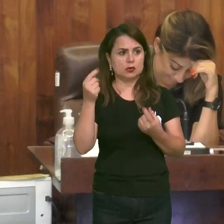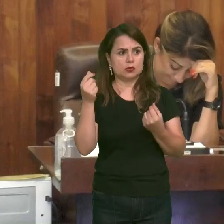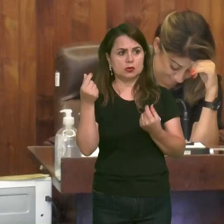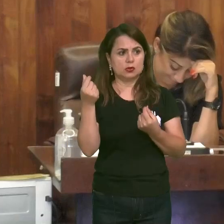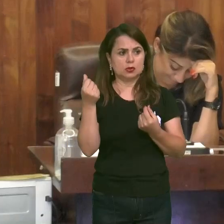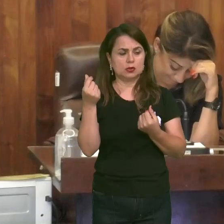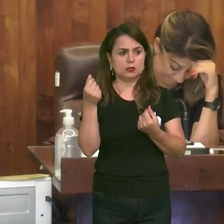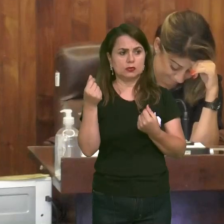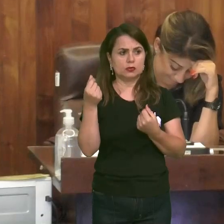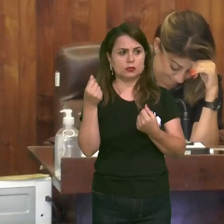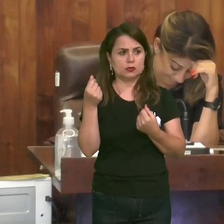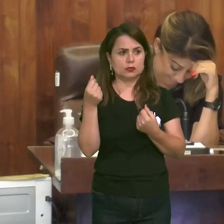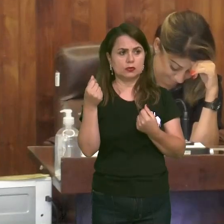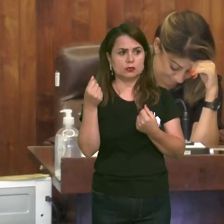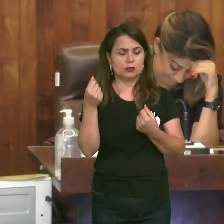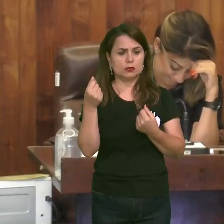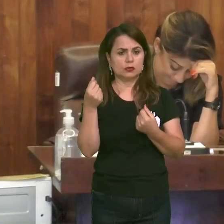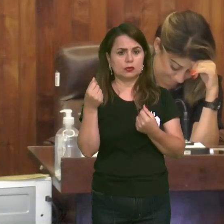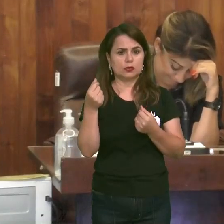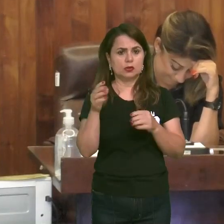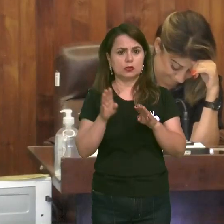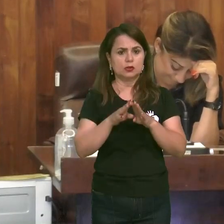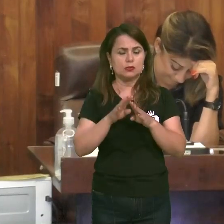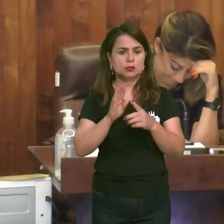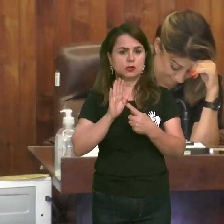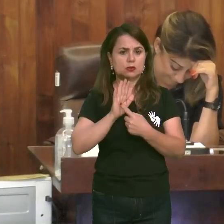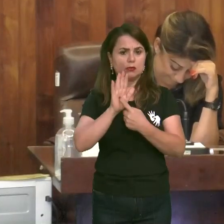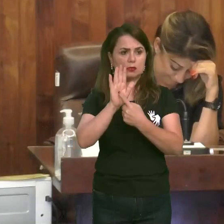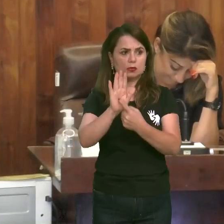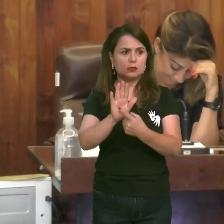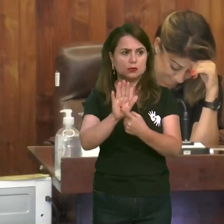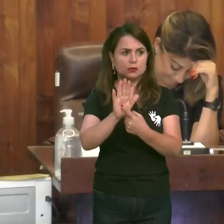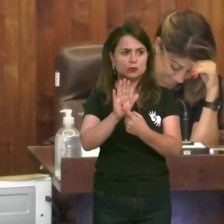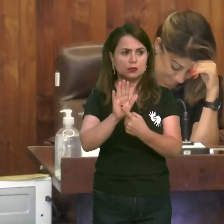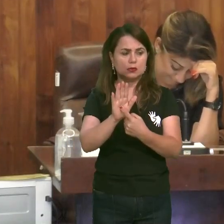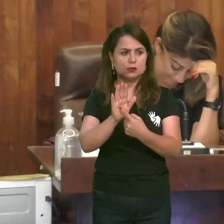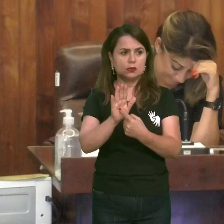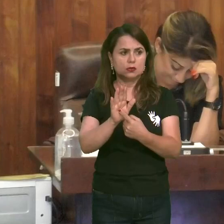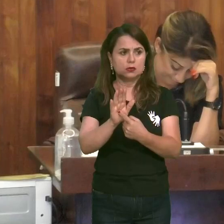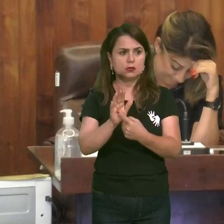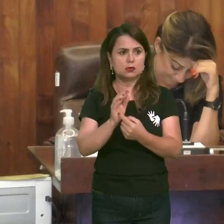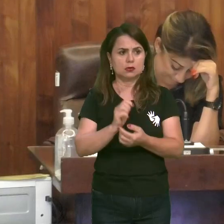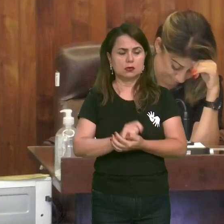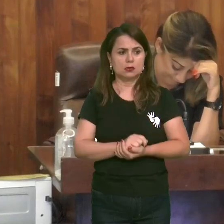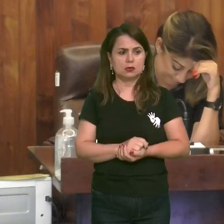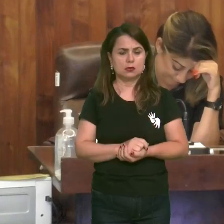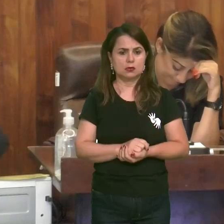as e os apontamentos feitos pela pela